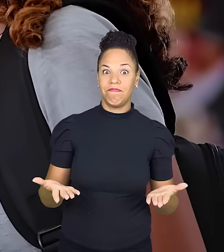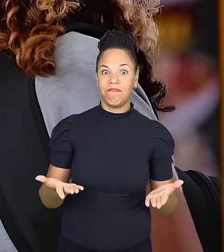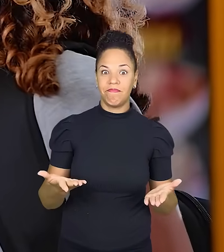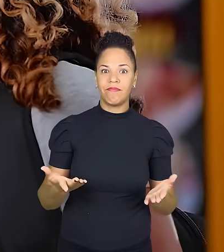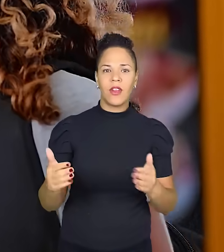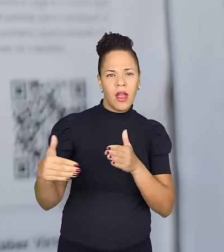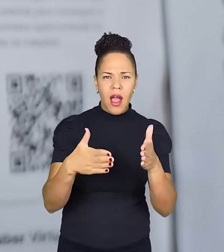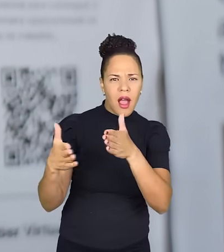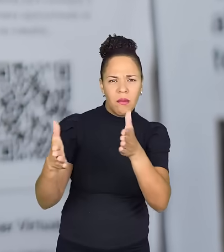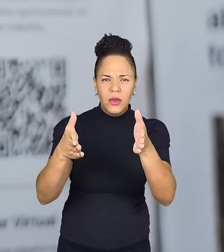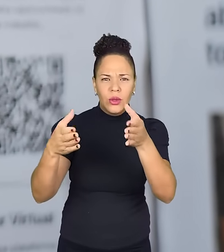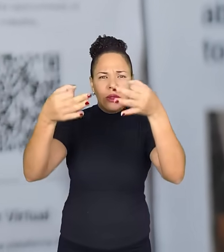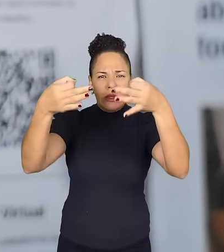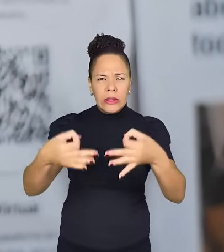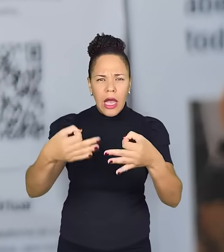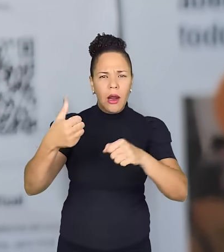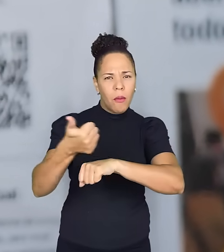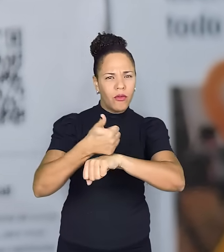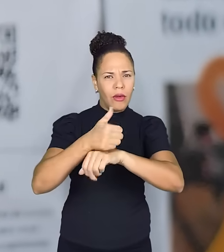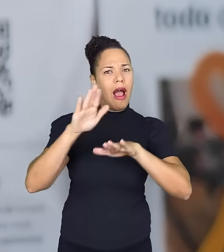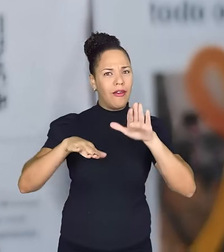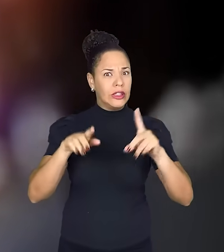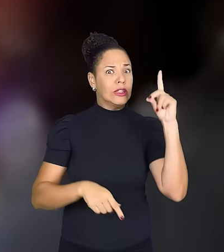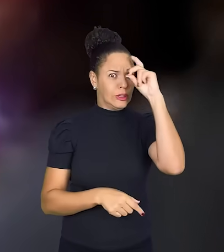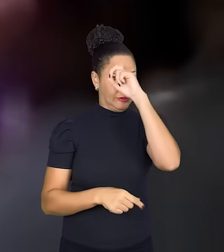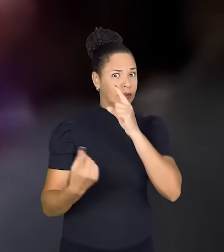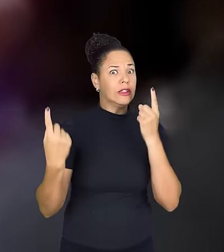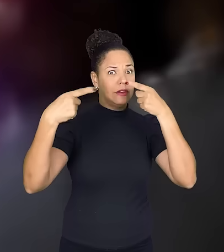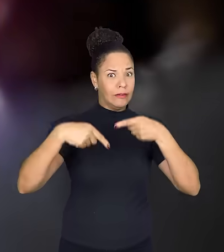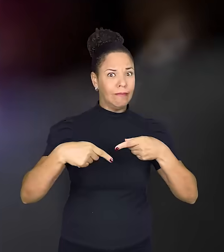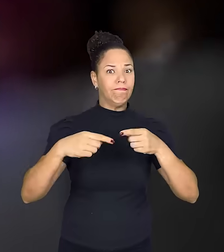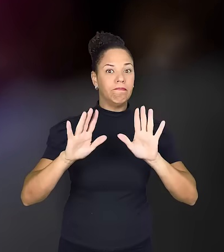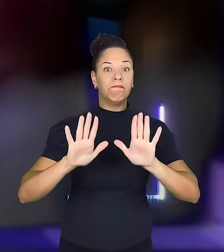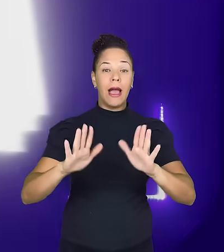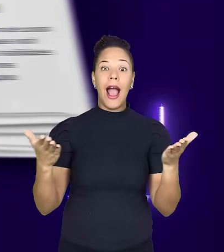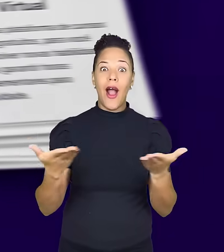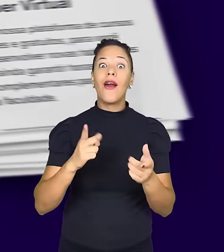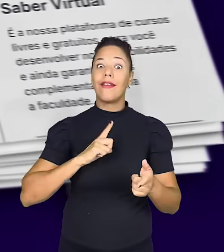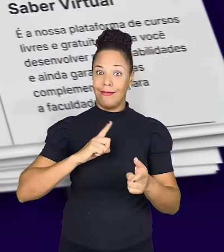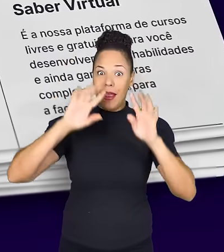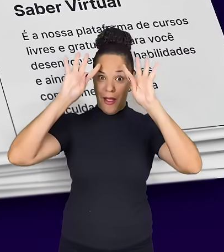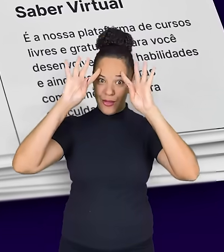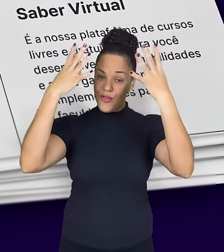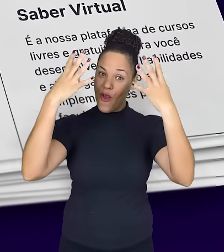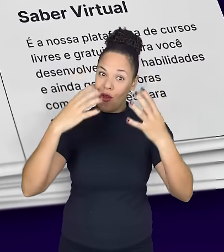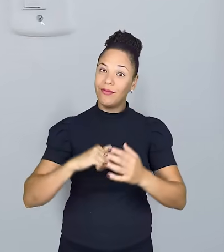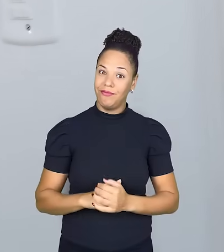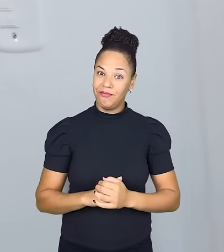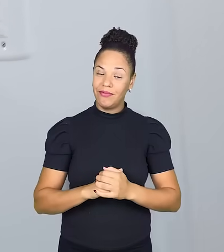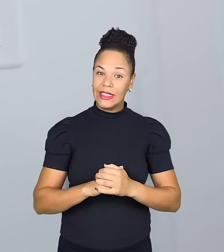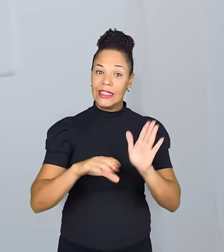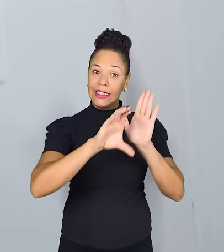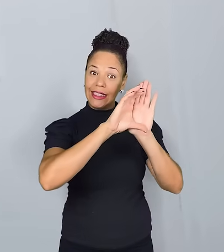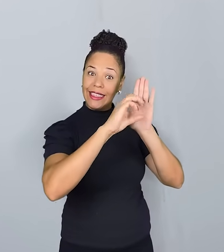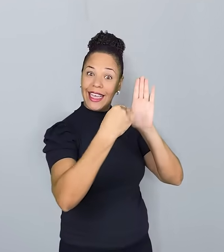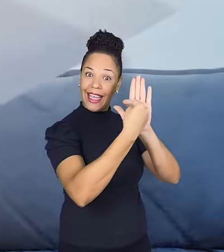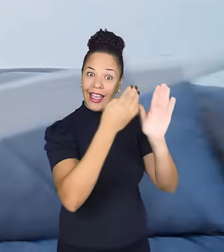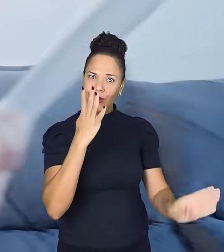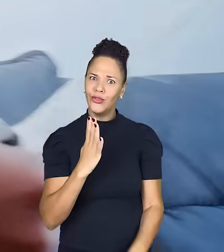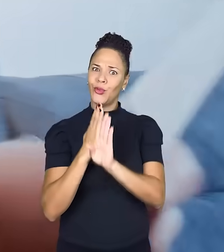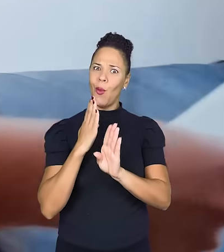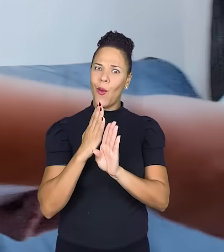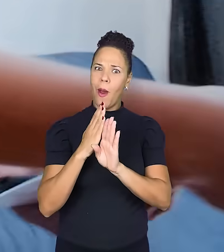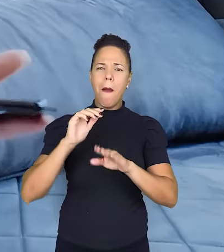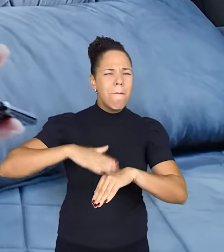Encontrar o caminho certo para sua carreira pode ser desafiador, mas agora há uma solução. Descubra o CEE, a